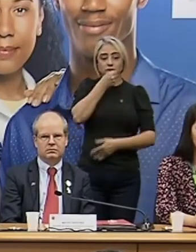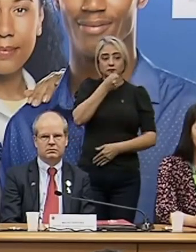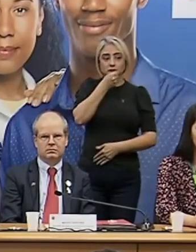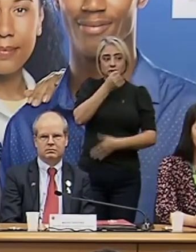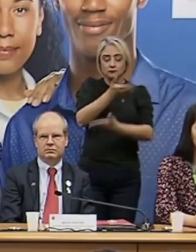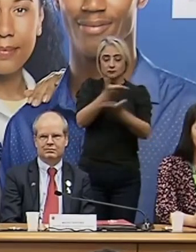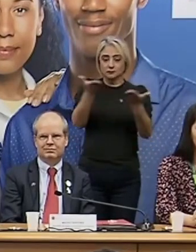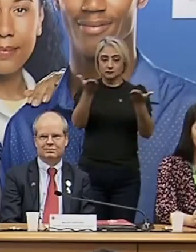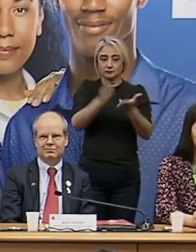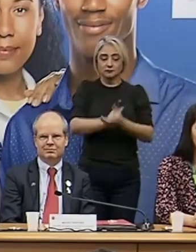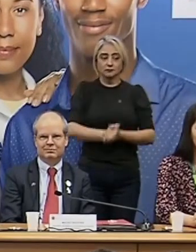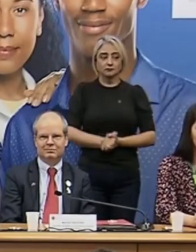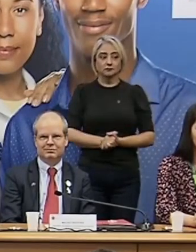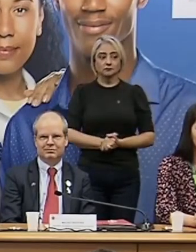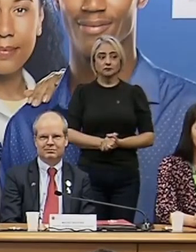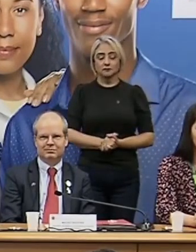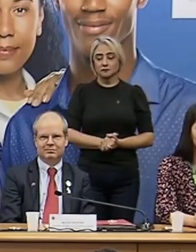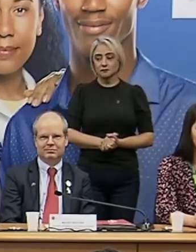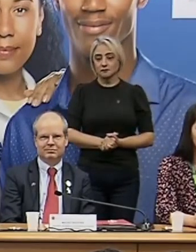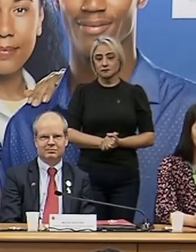para vocês.